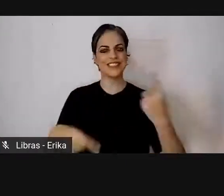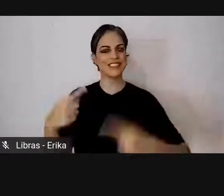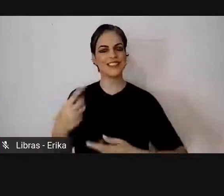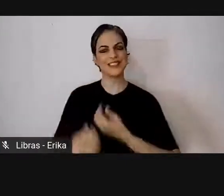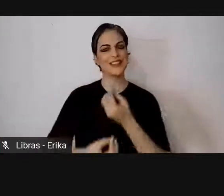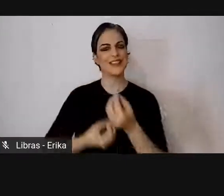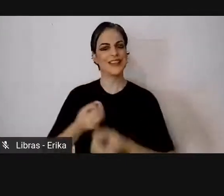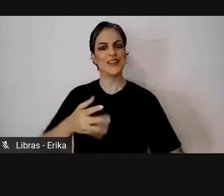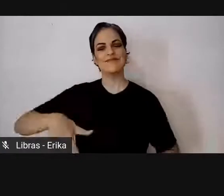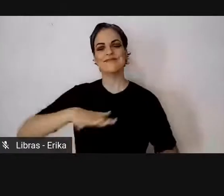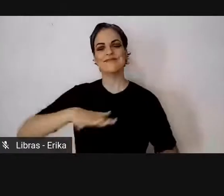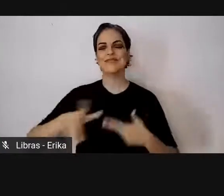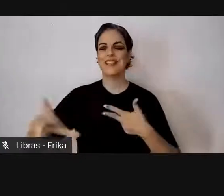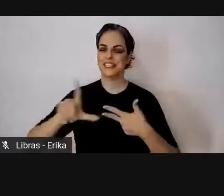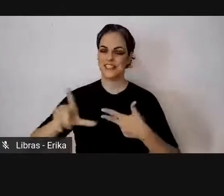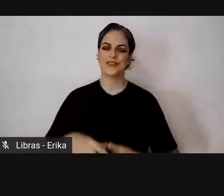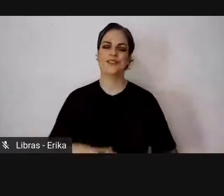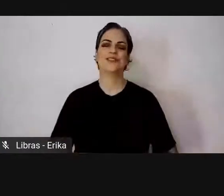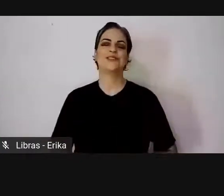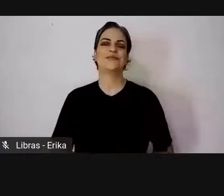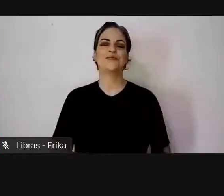ano, estamos neste formato live,